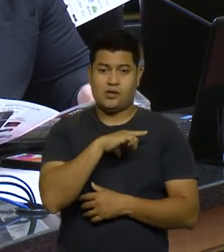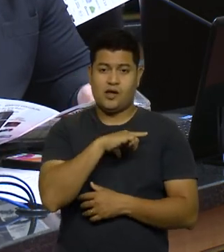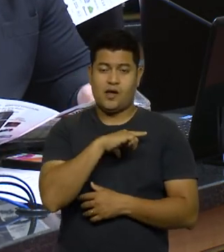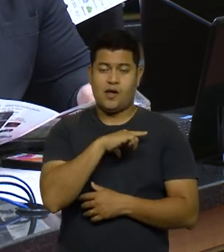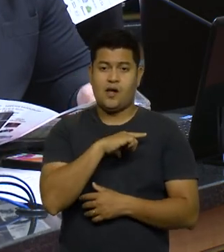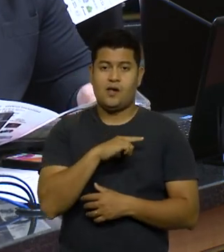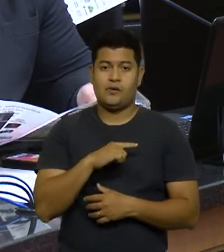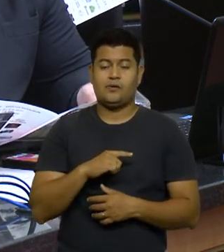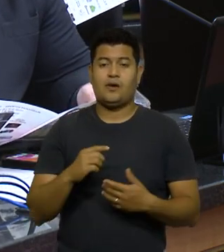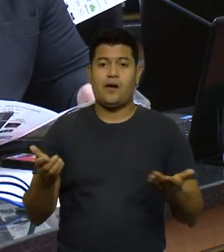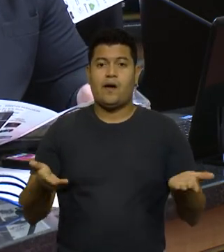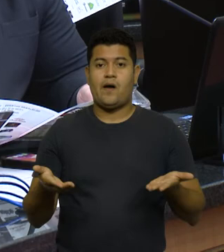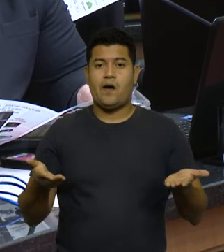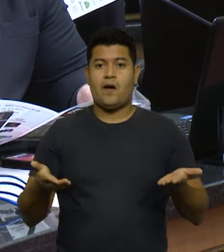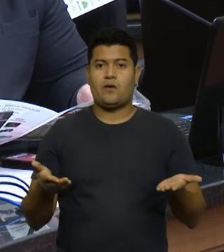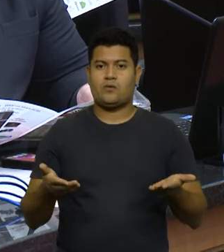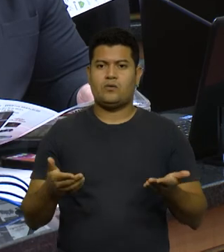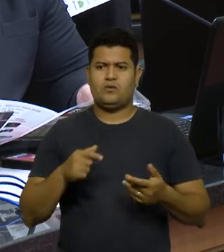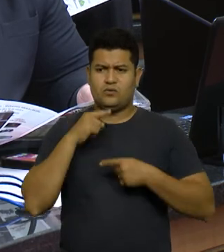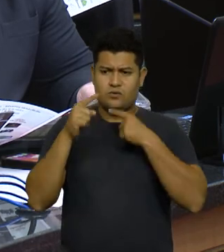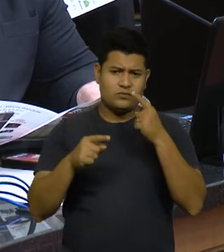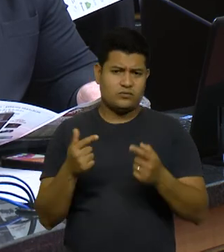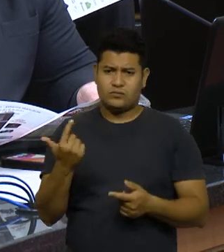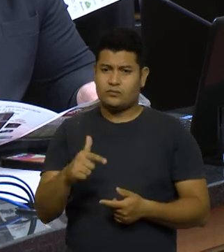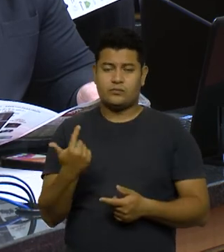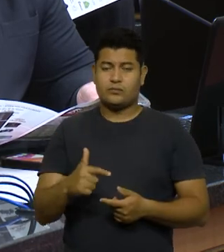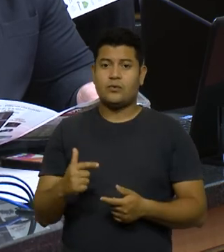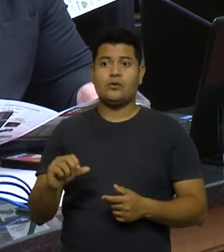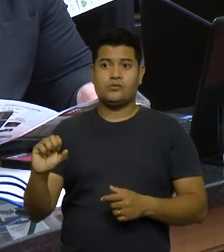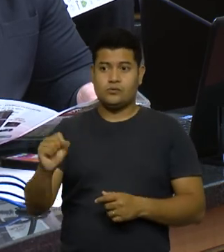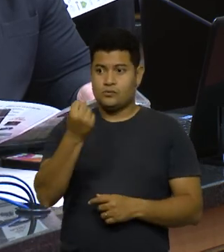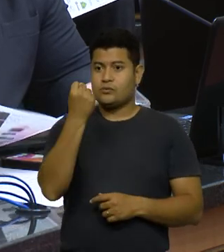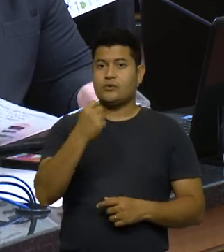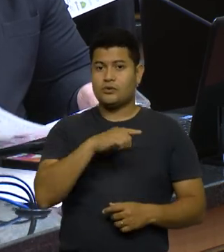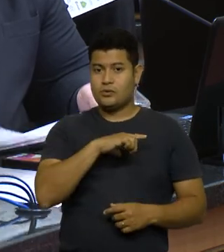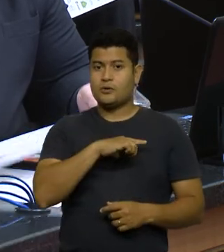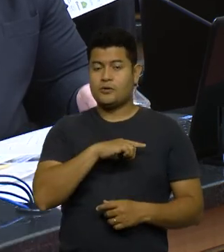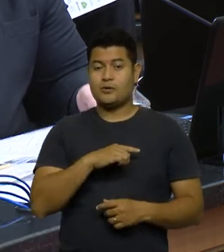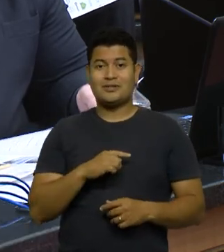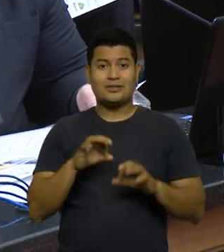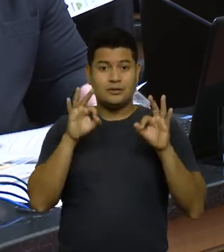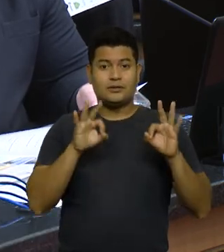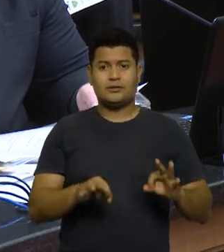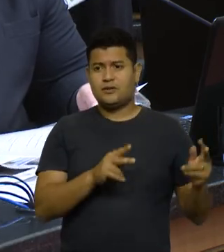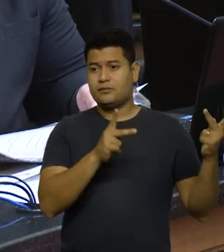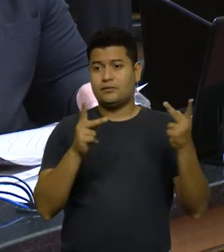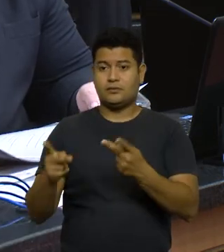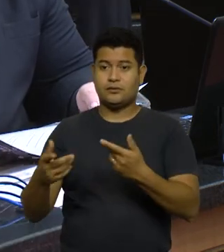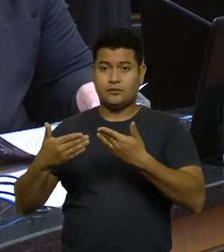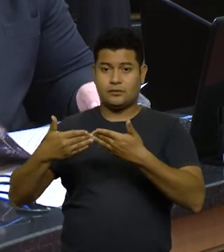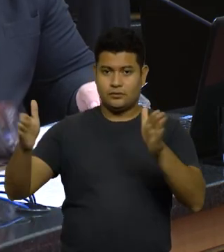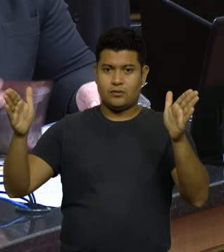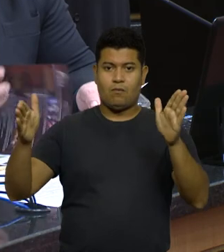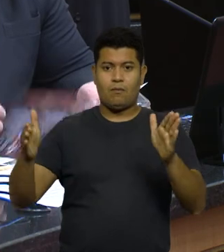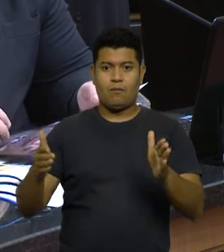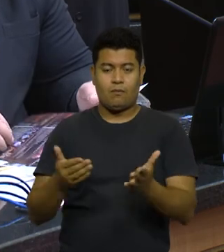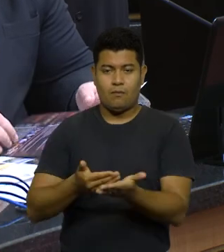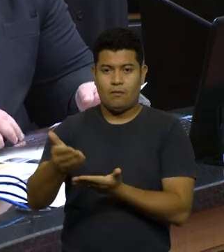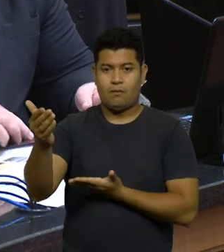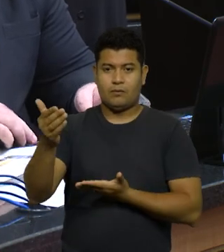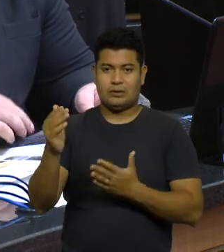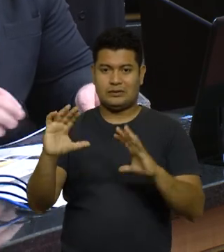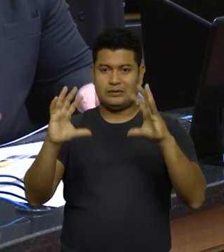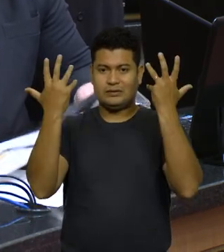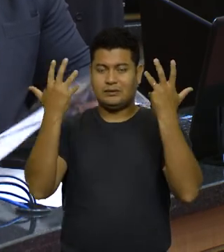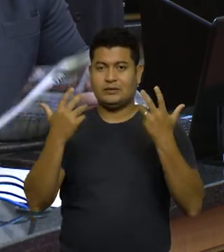do sucesso da festa de vocês. Com certeza estaremos lá, na abertura, todos os dias, prestigiando,